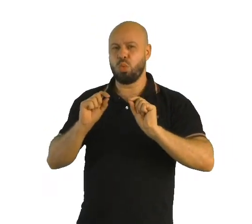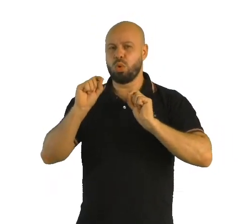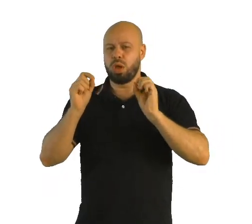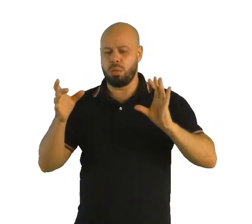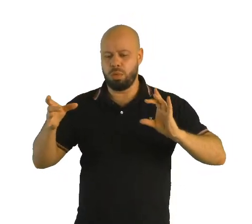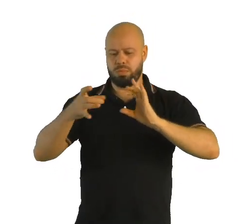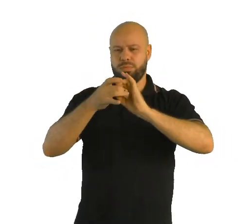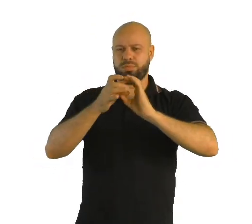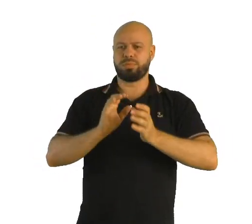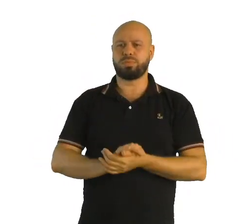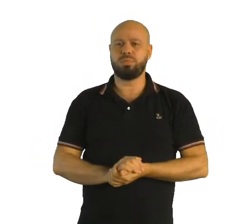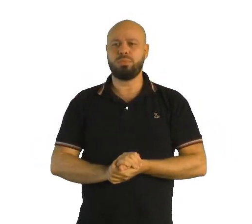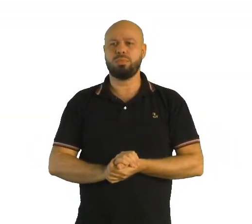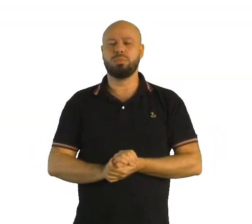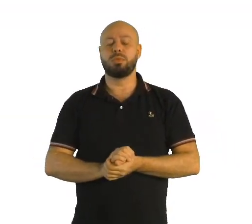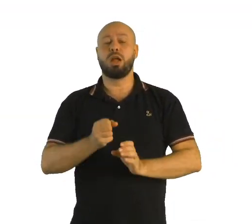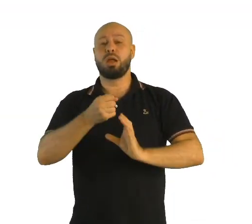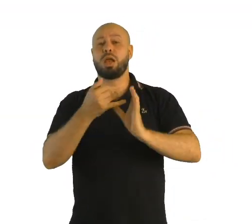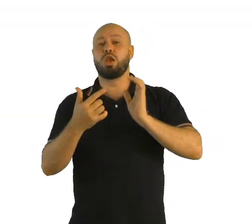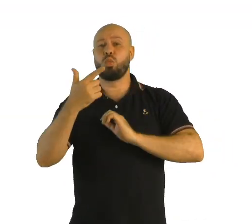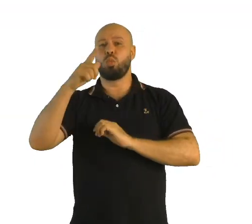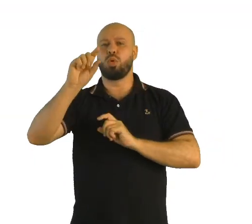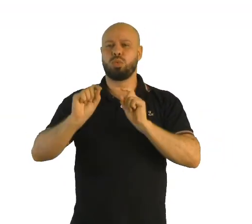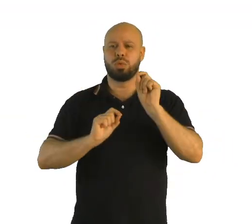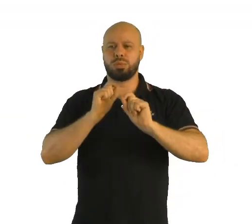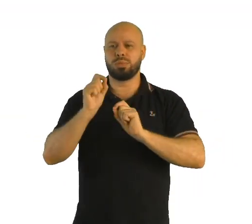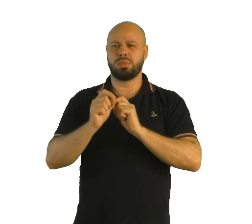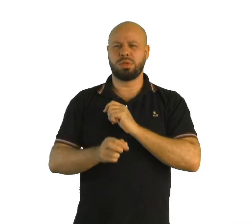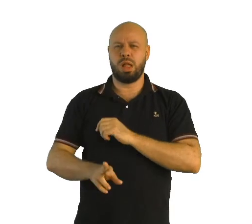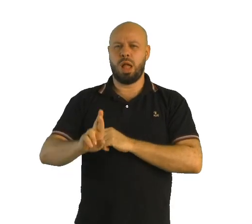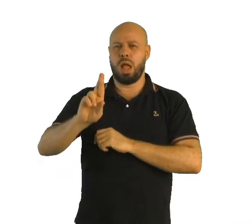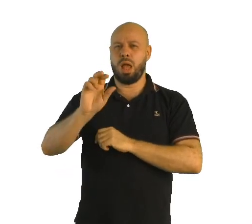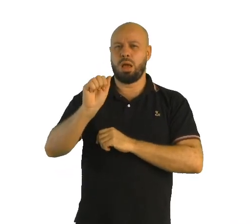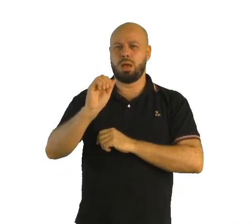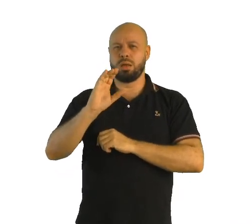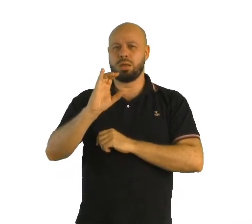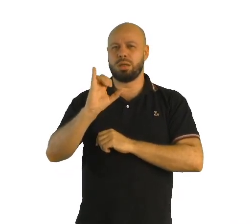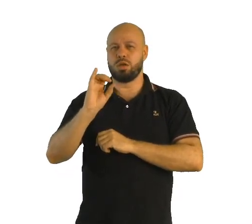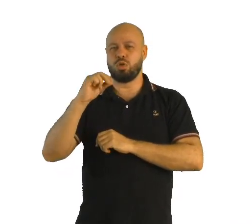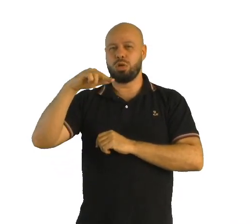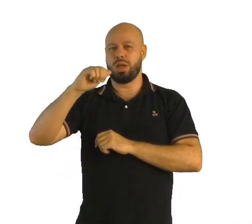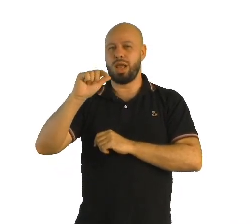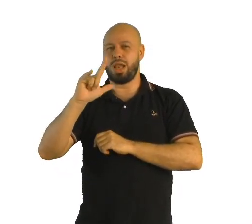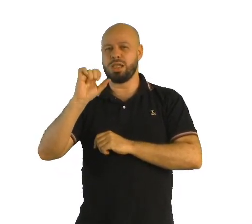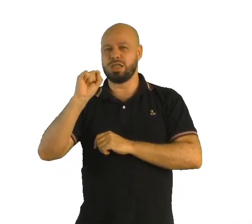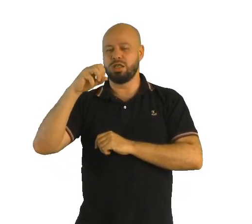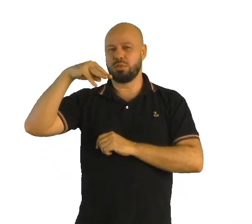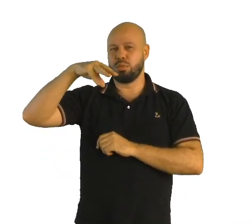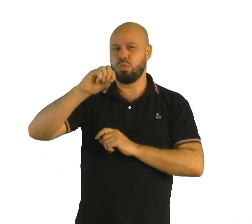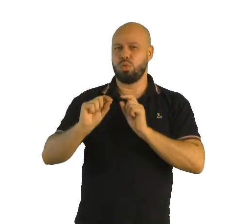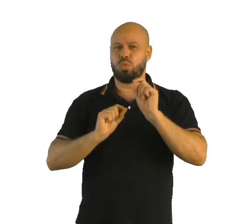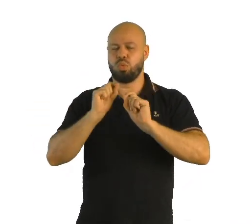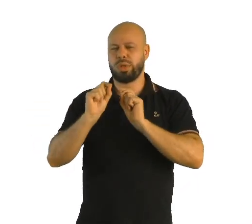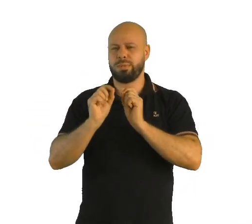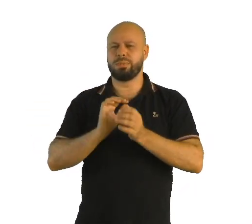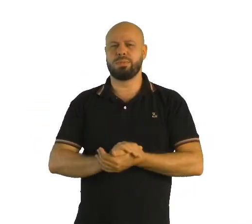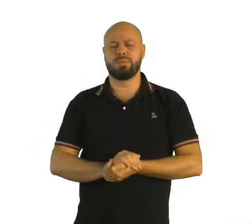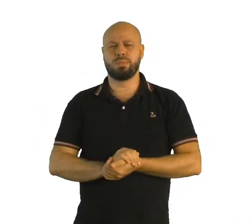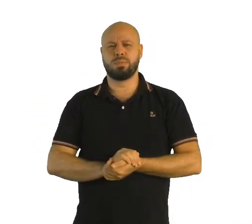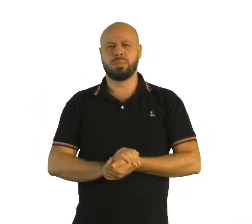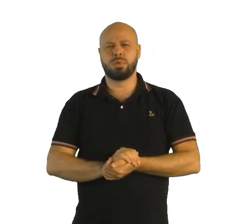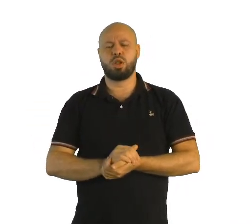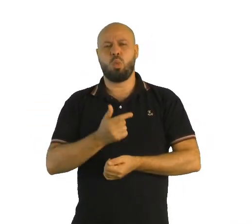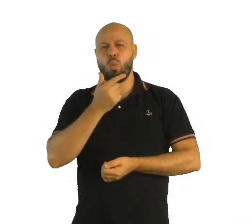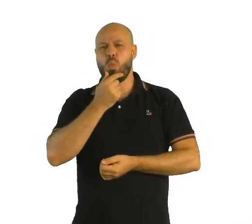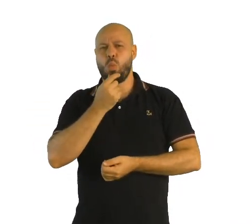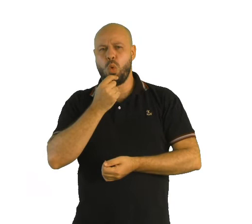Outra característica do Renascimento é o racionalismo. Ou seja, o homem renascentista agora, para resolver